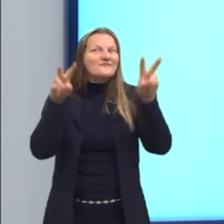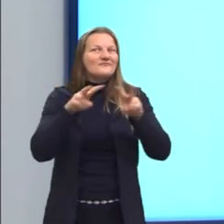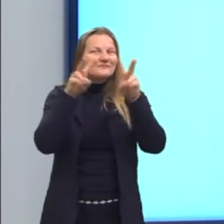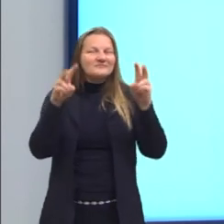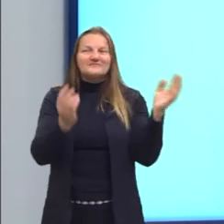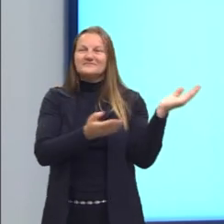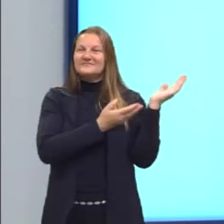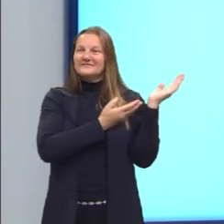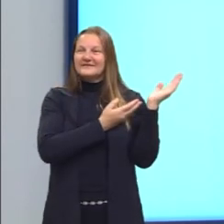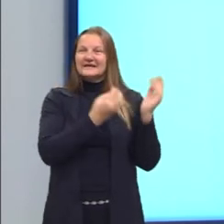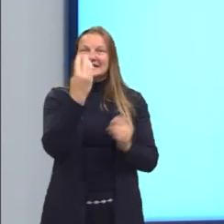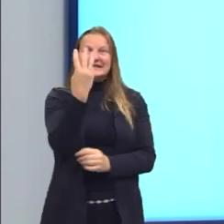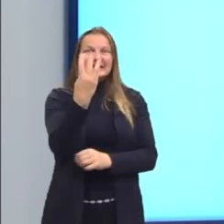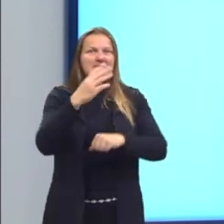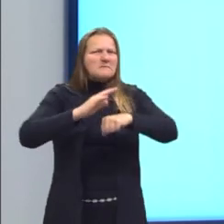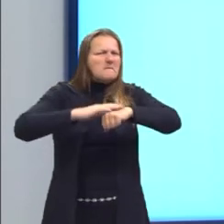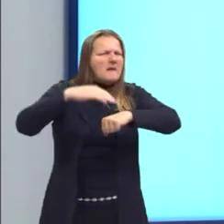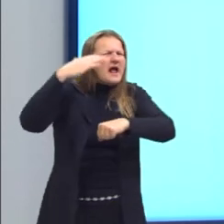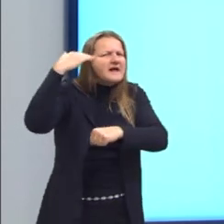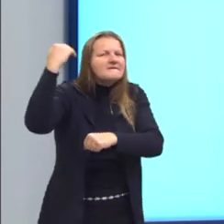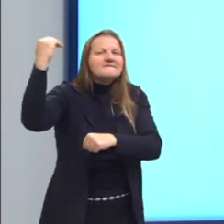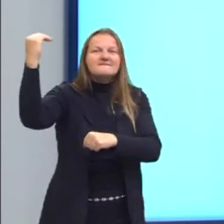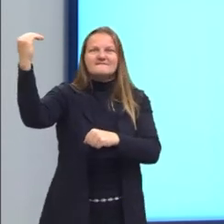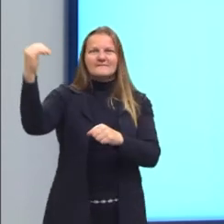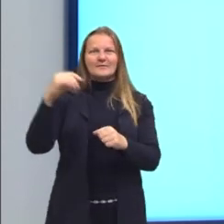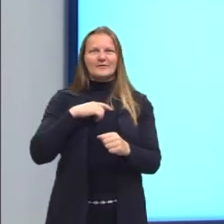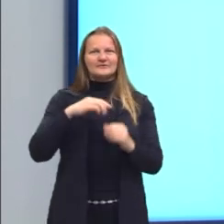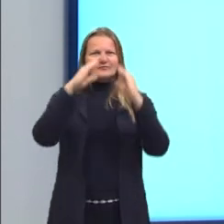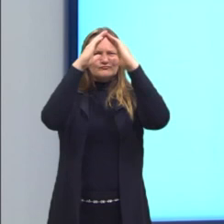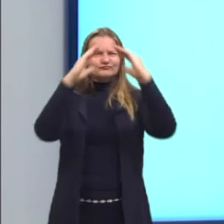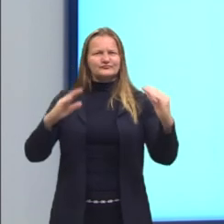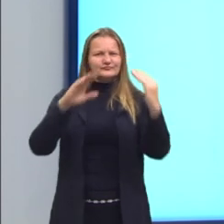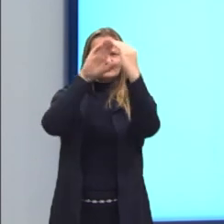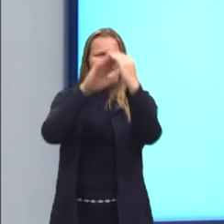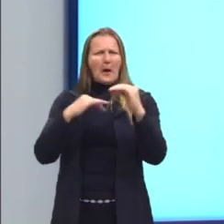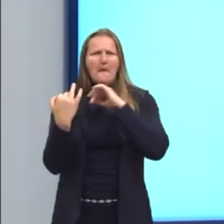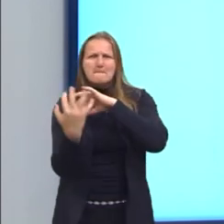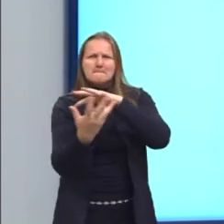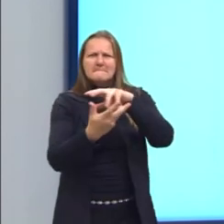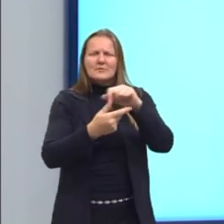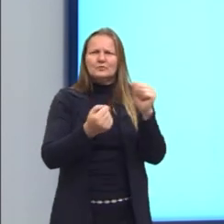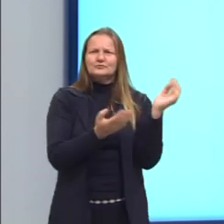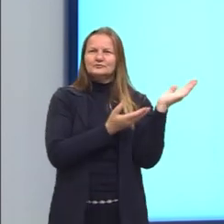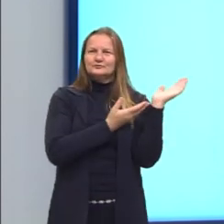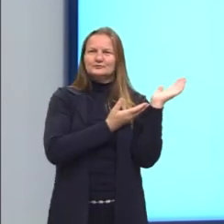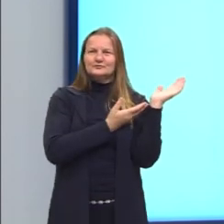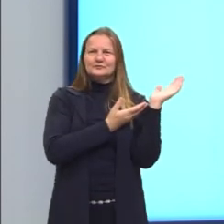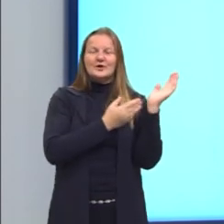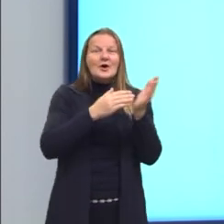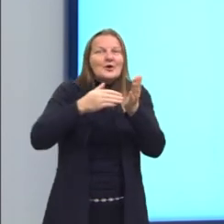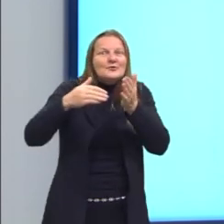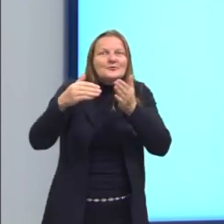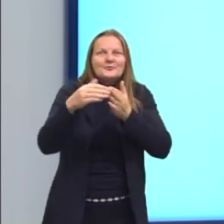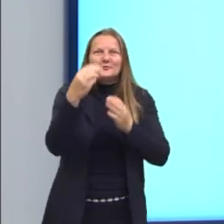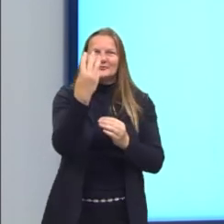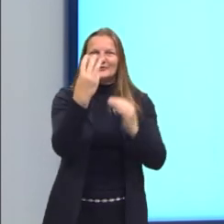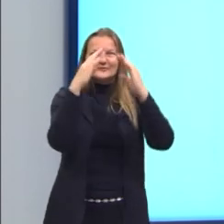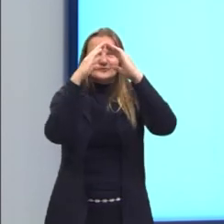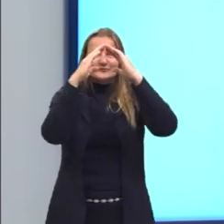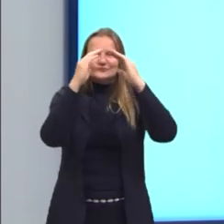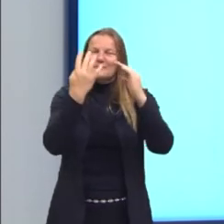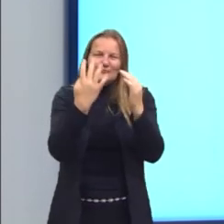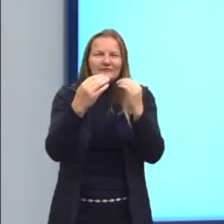Então são as três maiores pirâmides né que nós temos todas elas então possuem ali